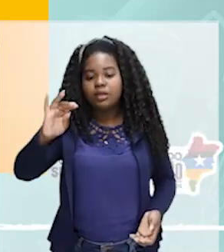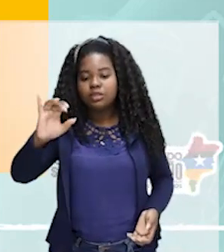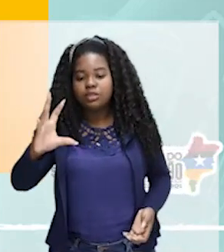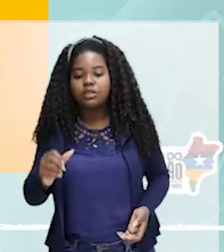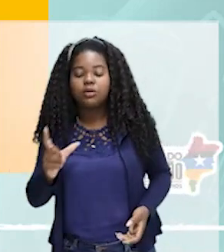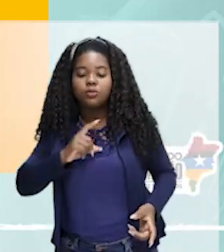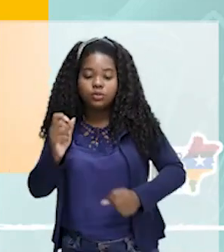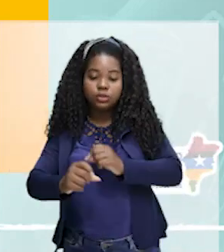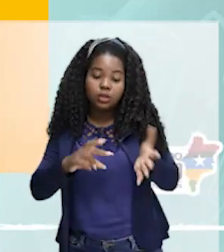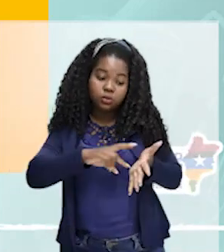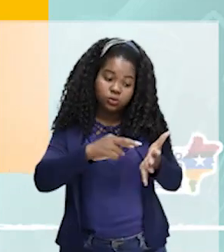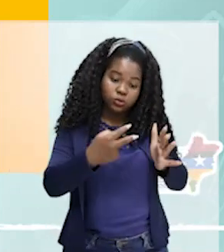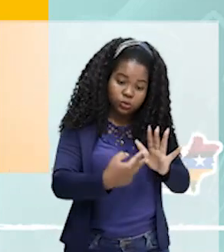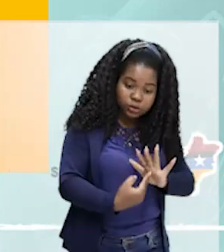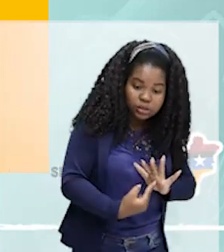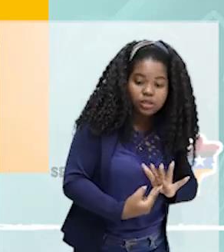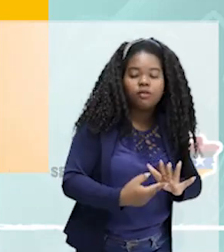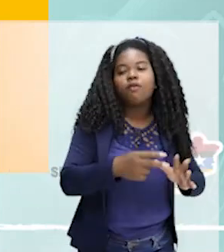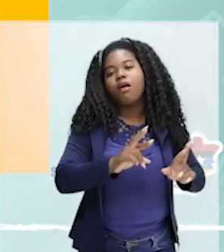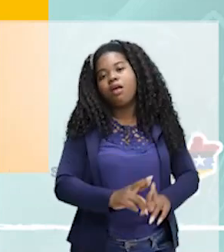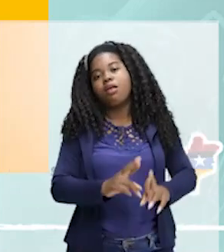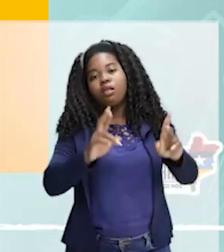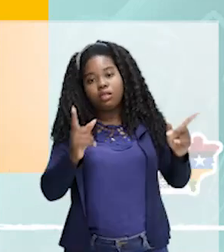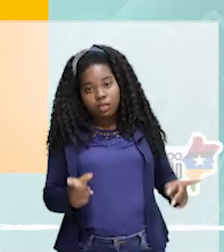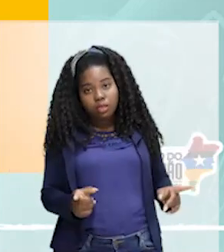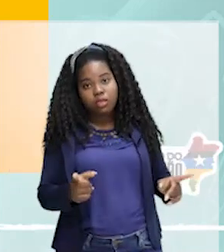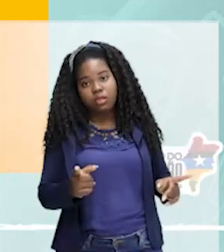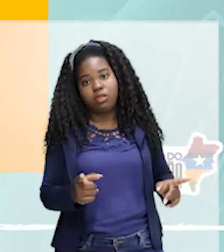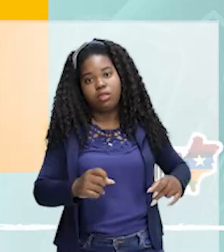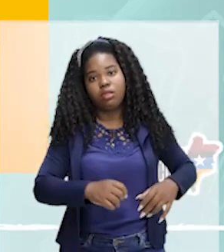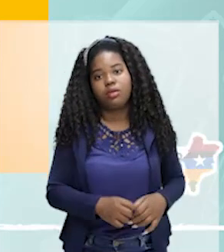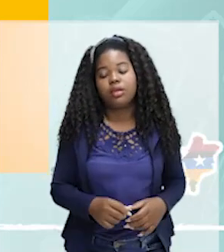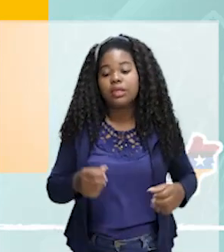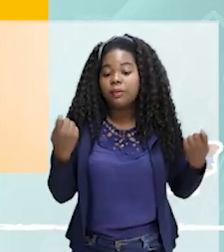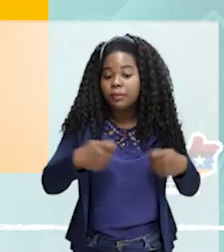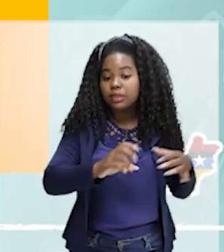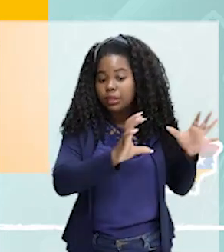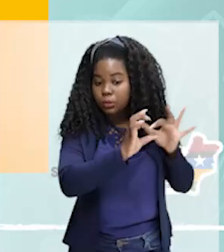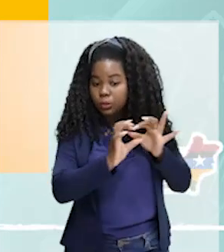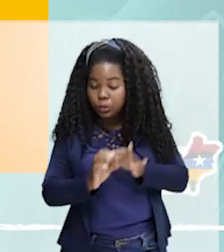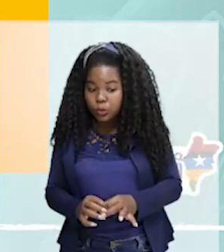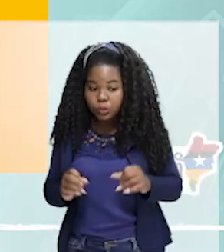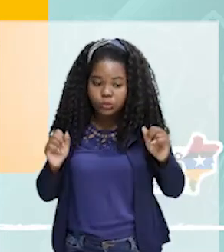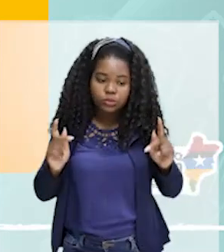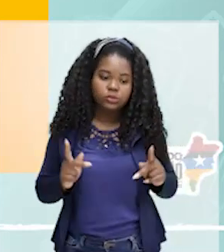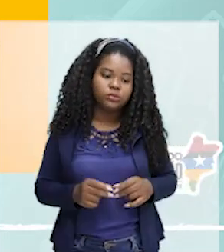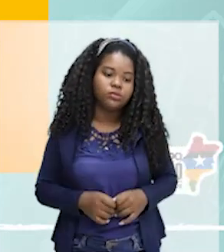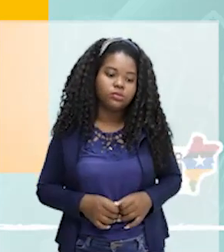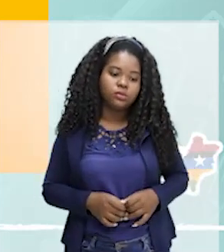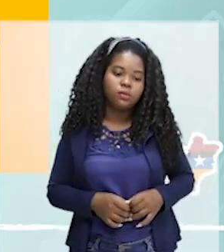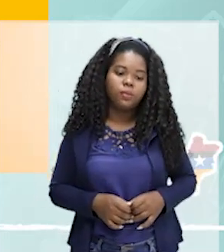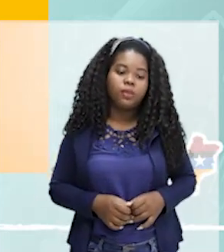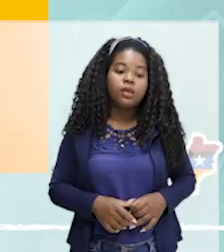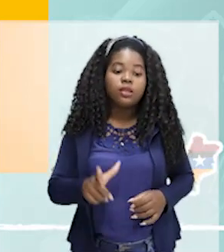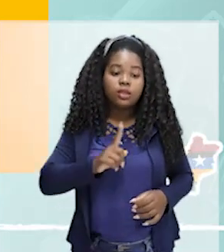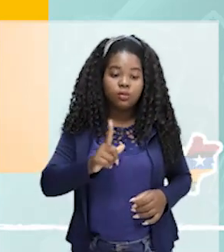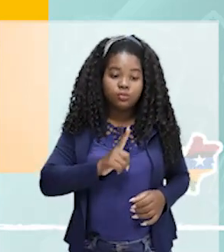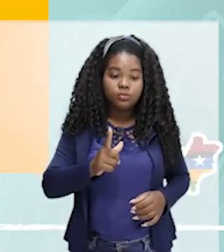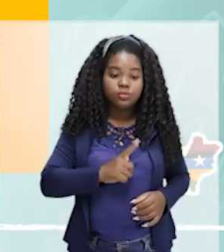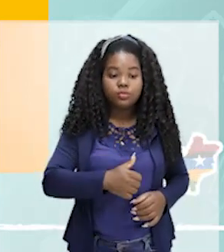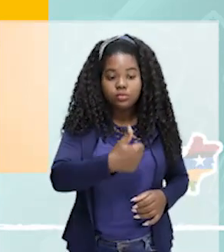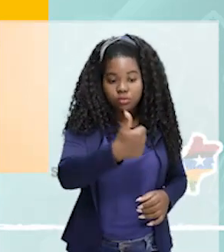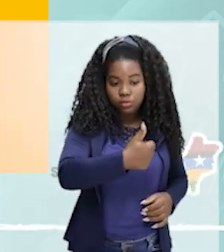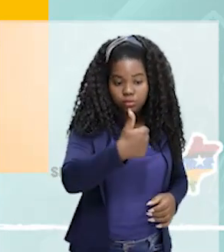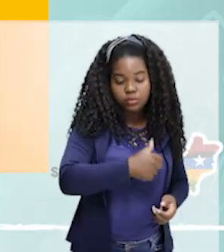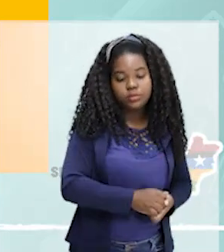ele assume um sentido completamente diferente, um sentido figurado, por exemplo. Então aqui, sentido literal. Alguns verbos